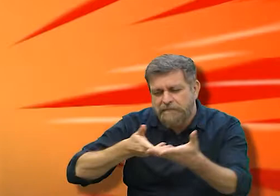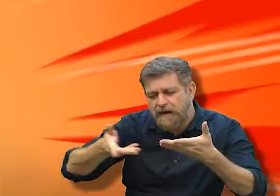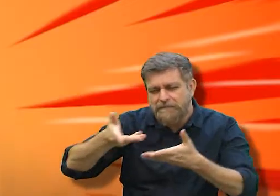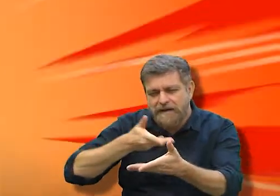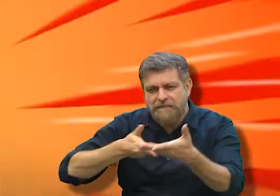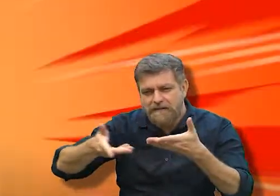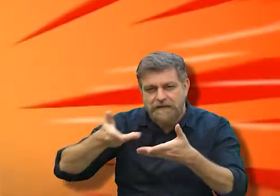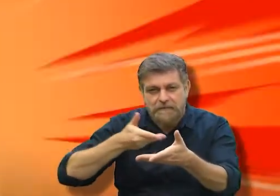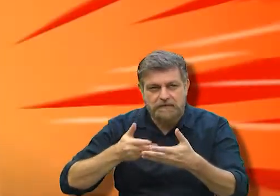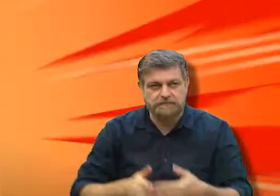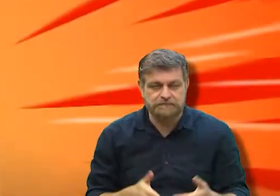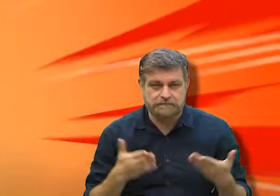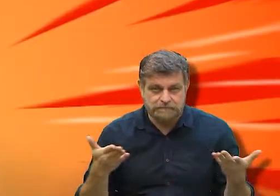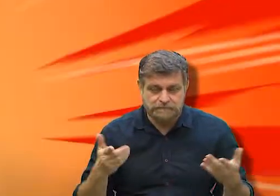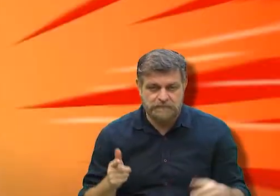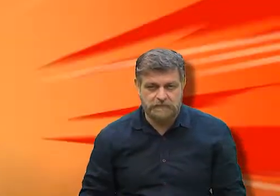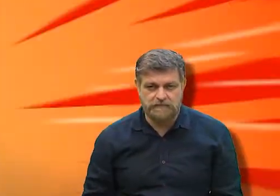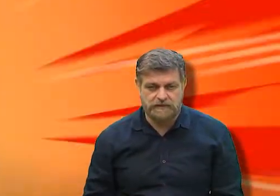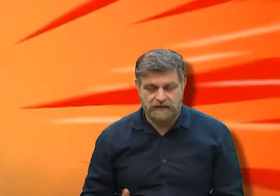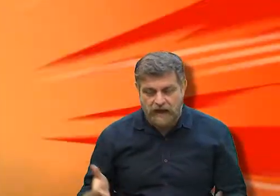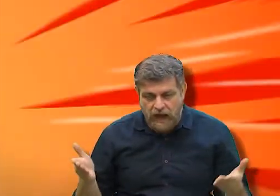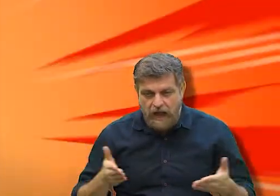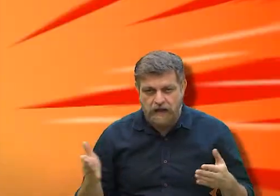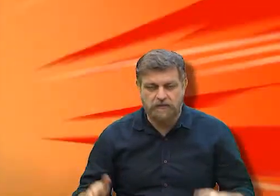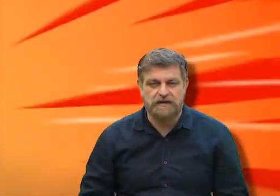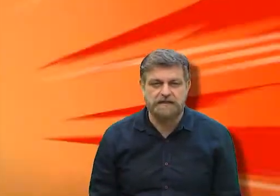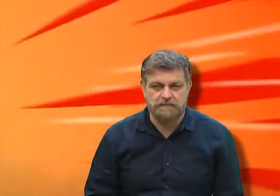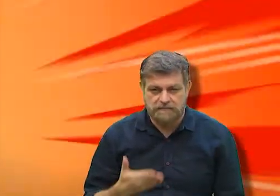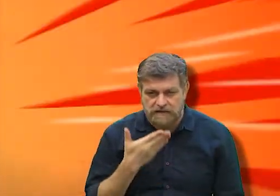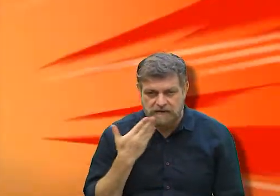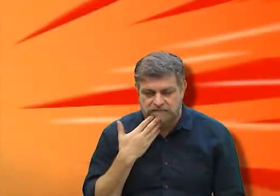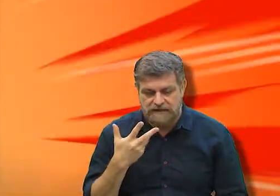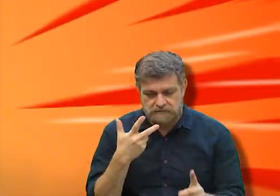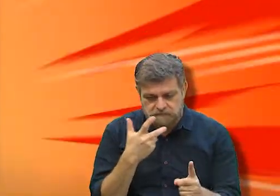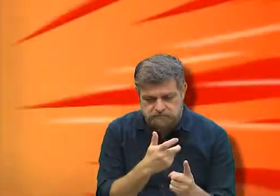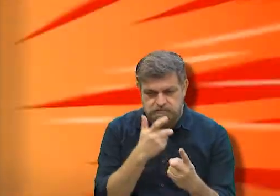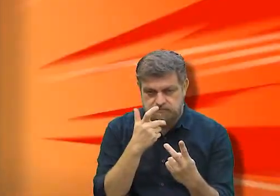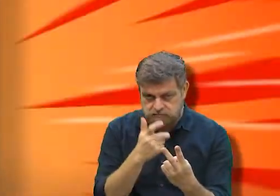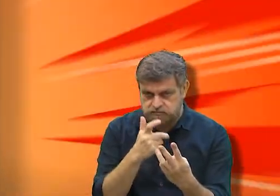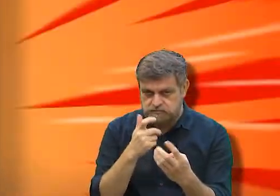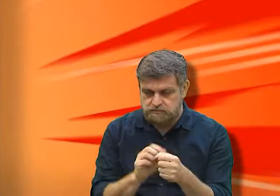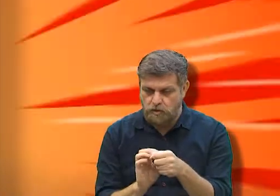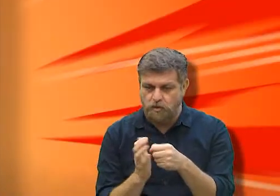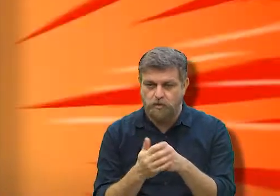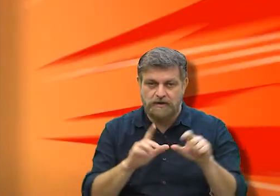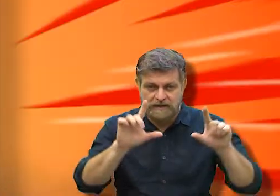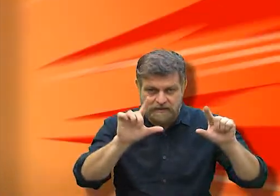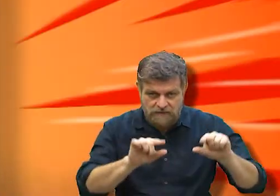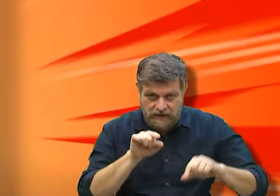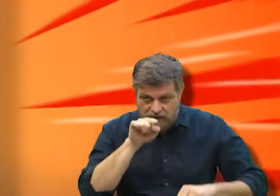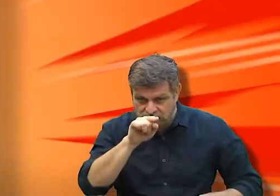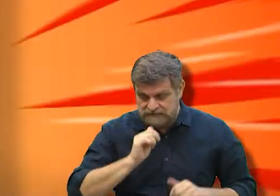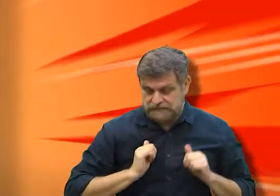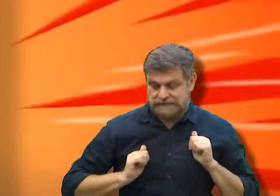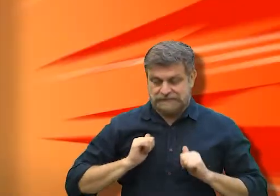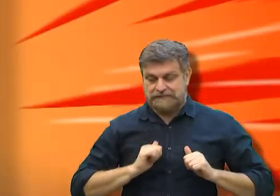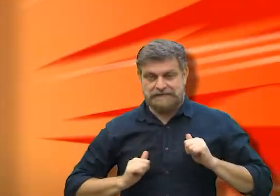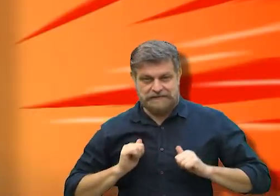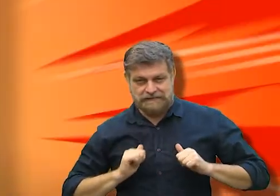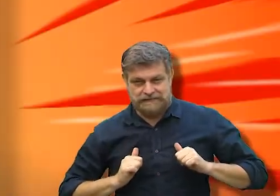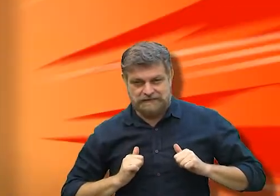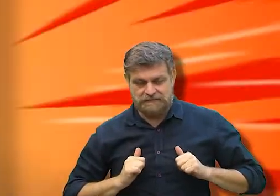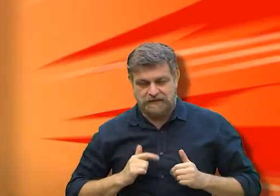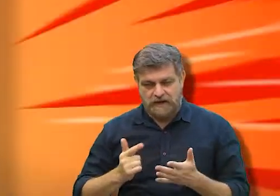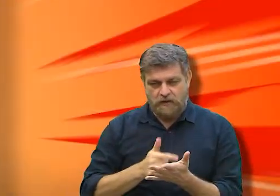planejamento, ajudou demais esse conhecimento. Ô Tati, e olha só, a gente está